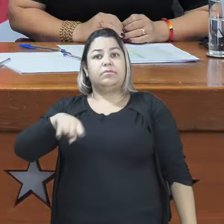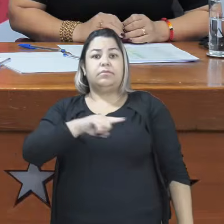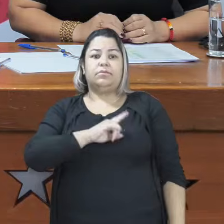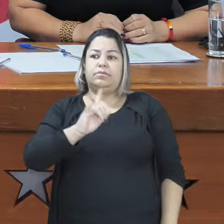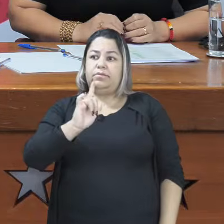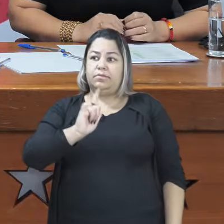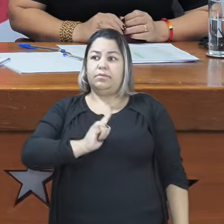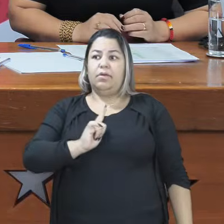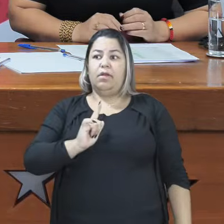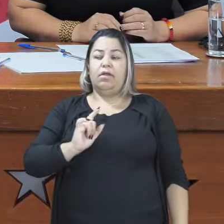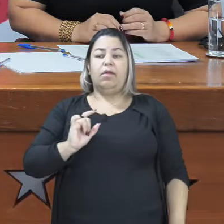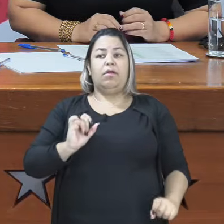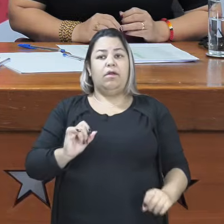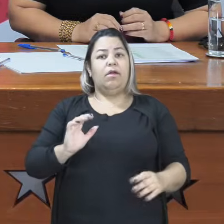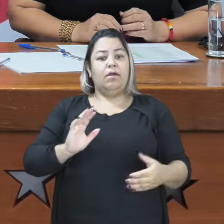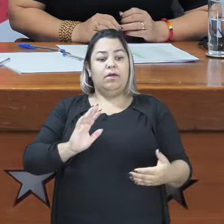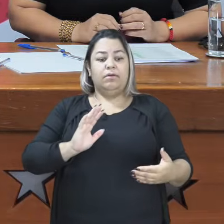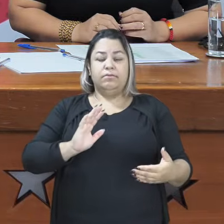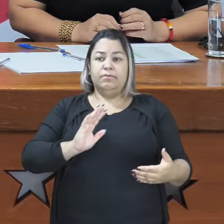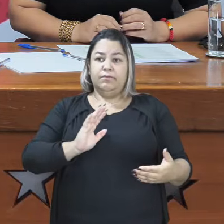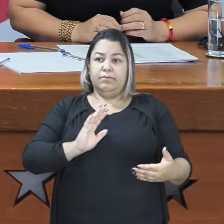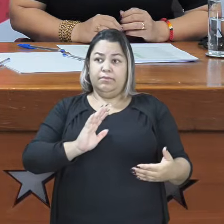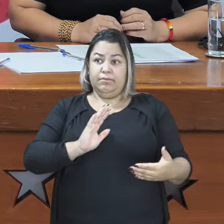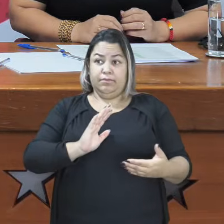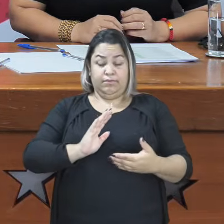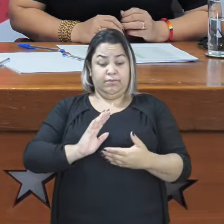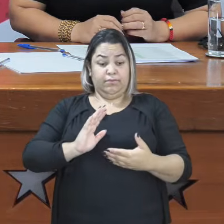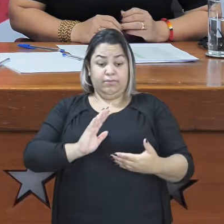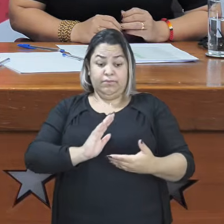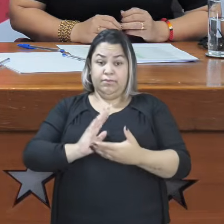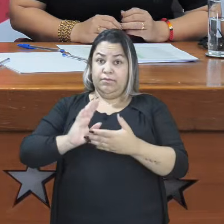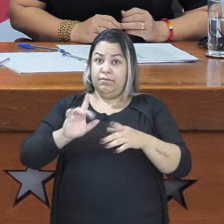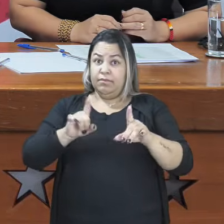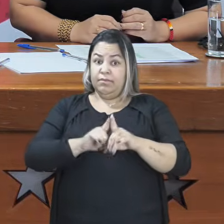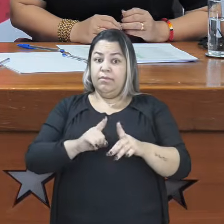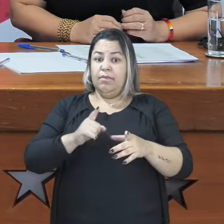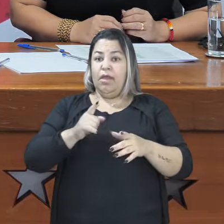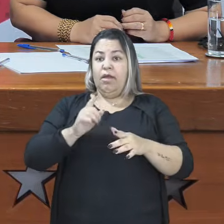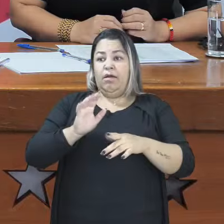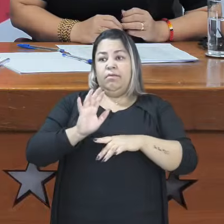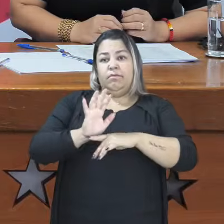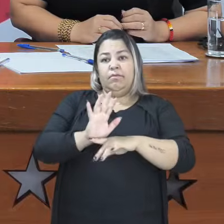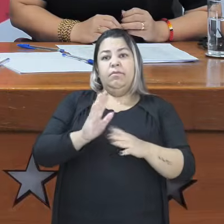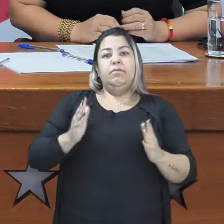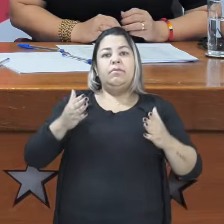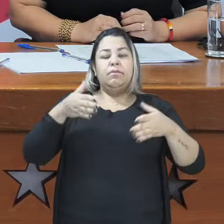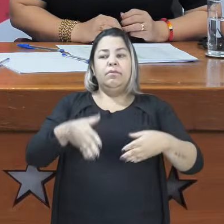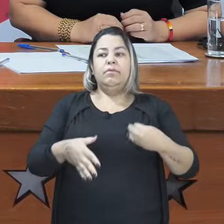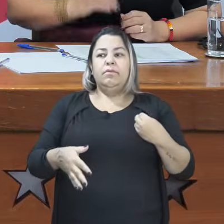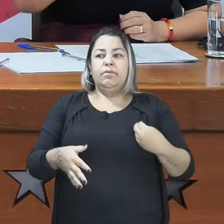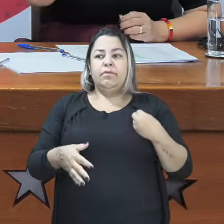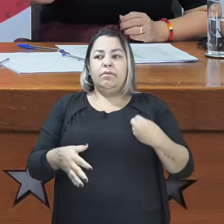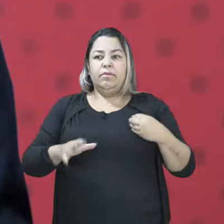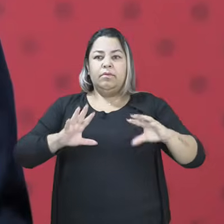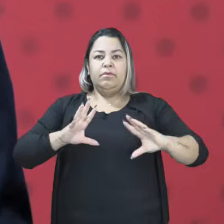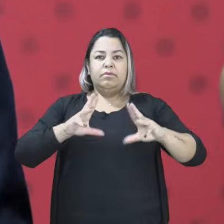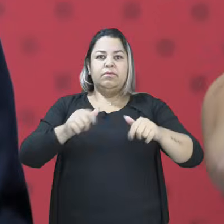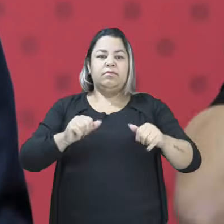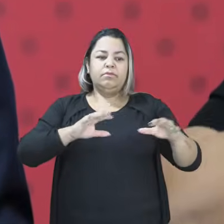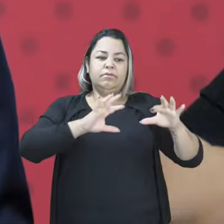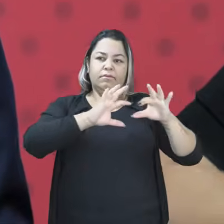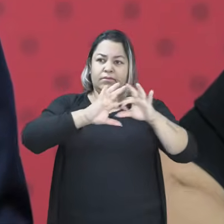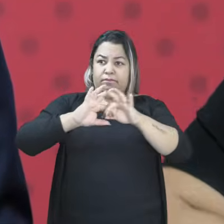que se chama Câmara de Recursos, que tem a participação de todas as correntes que